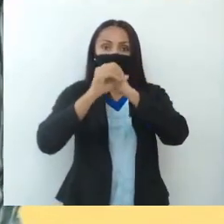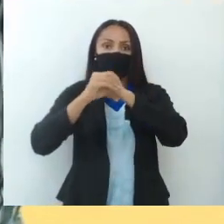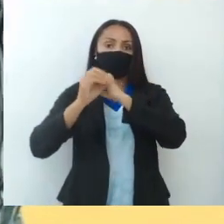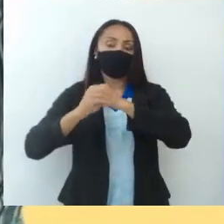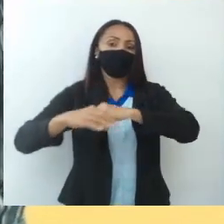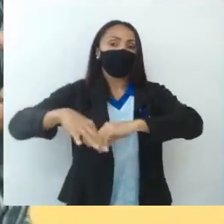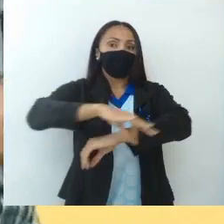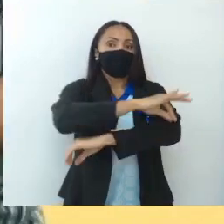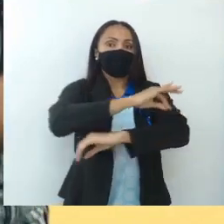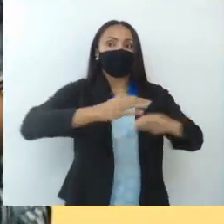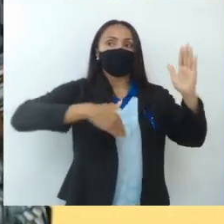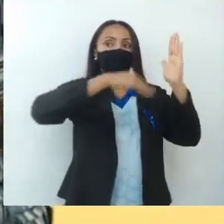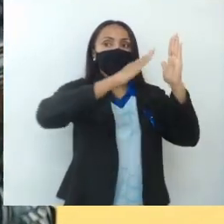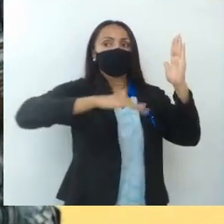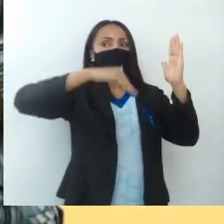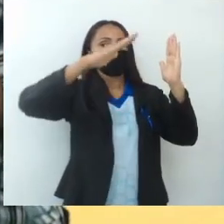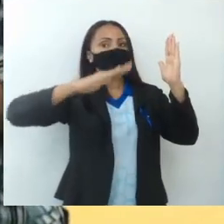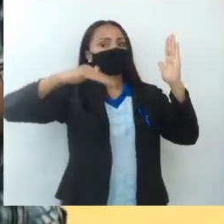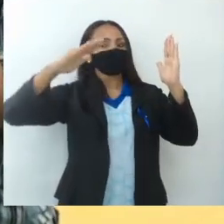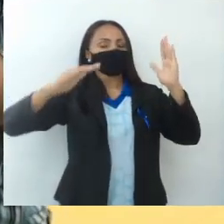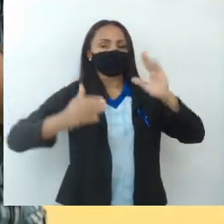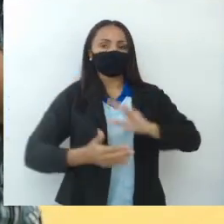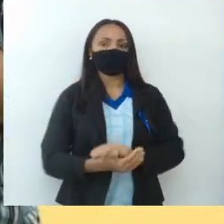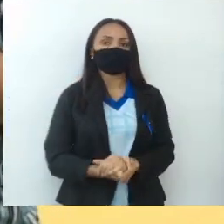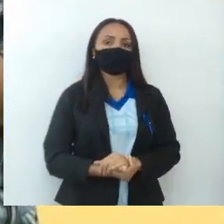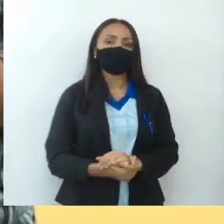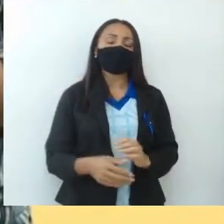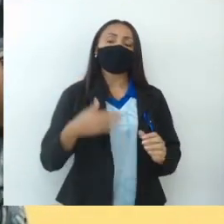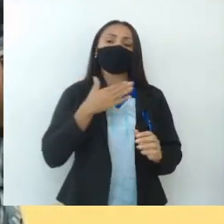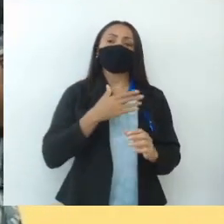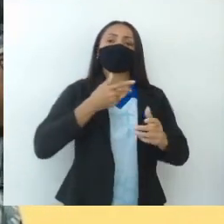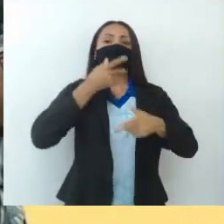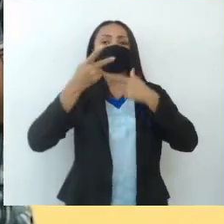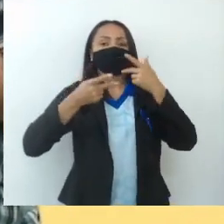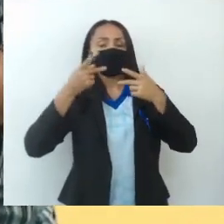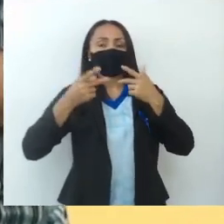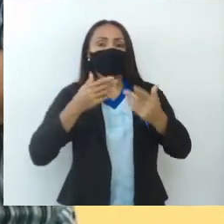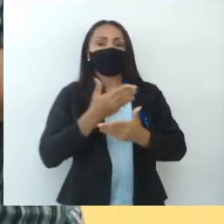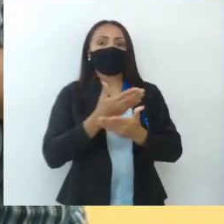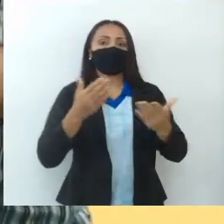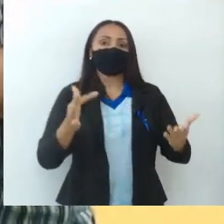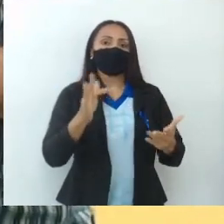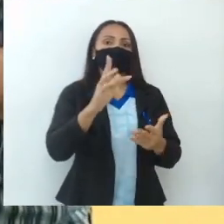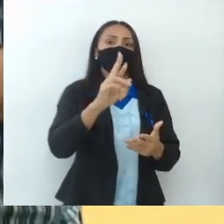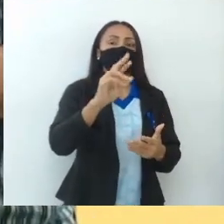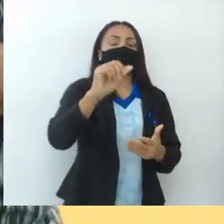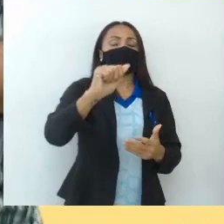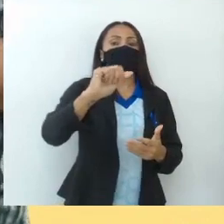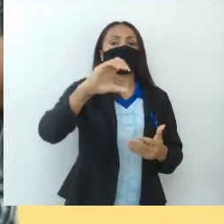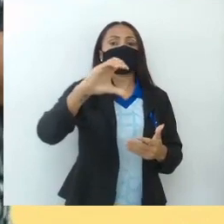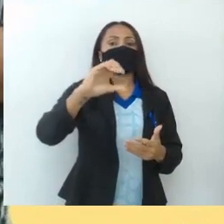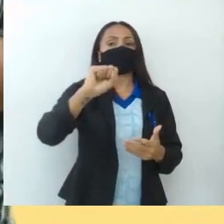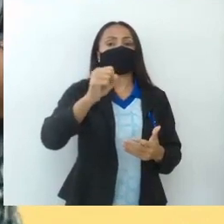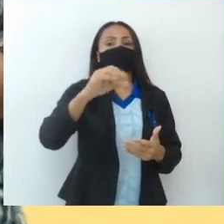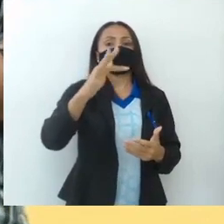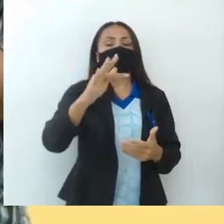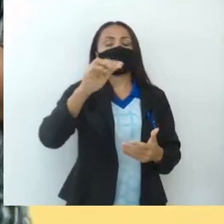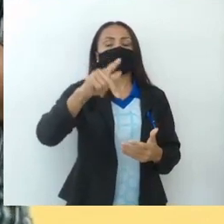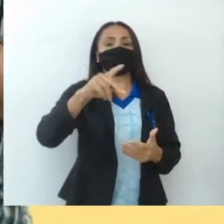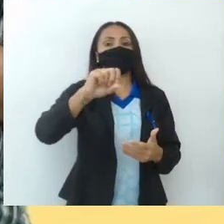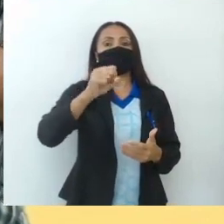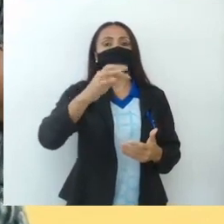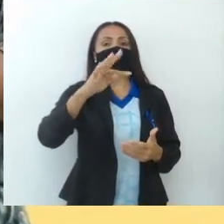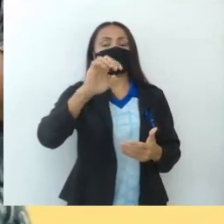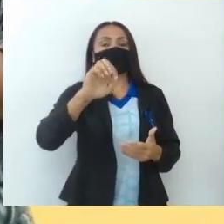arquiteto e pintor. Não, eu gostaria de salientar que, no caso, quando a gente fala de Franz Post, né, essa pintura do Recife, né, isso, valorização